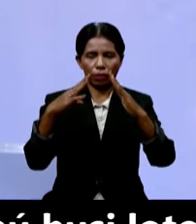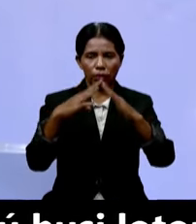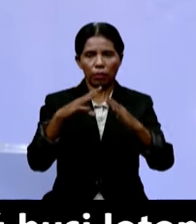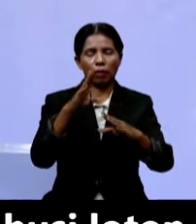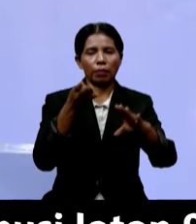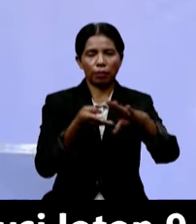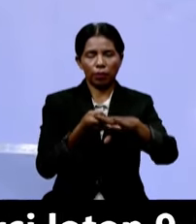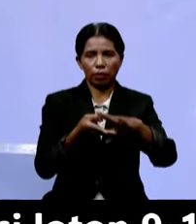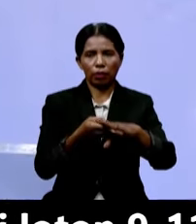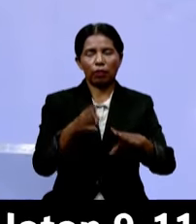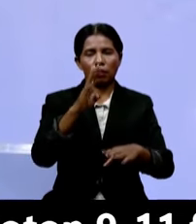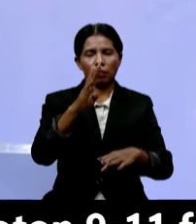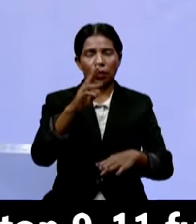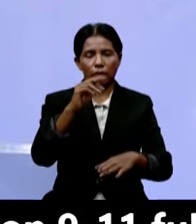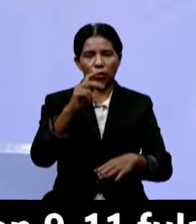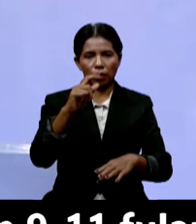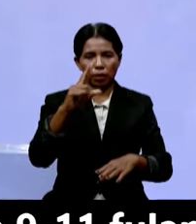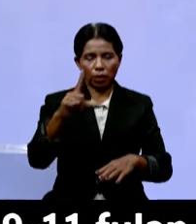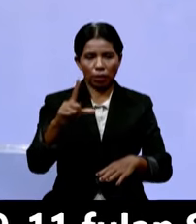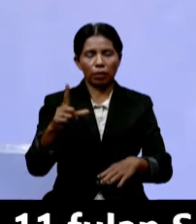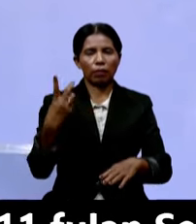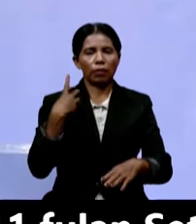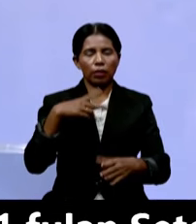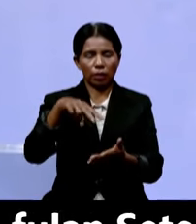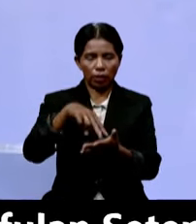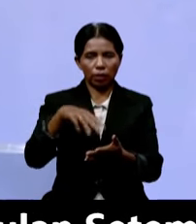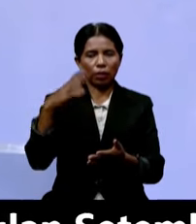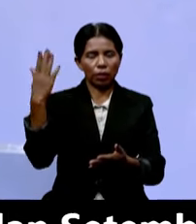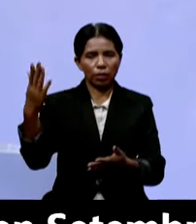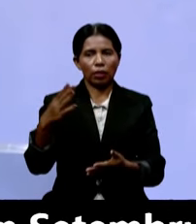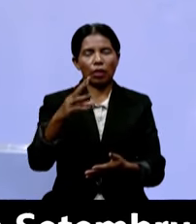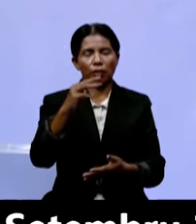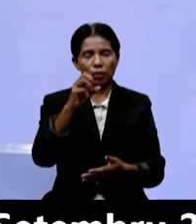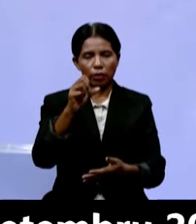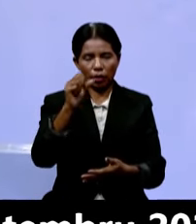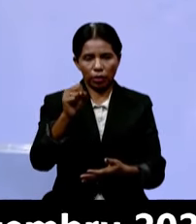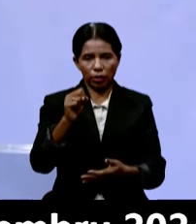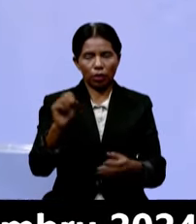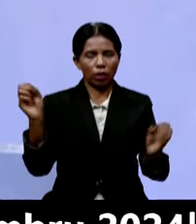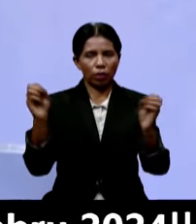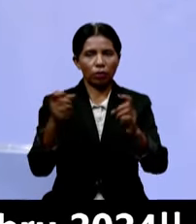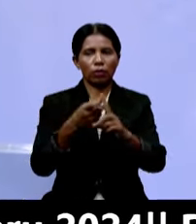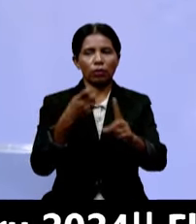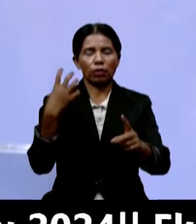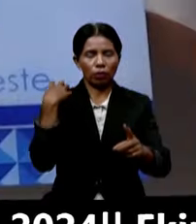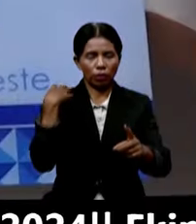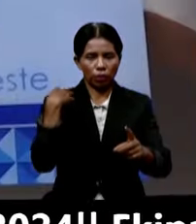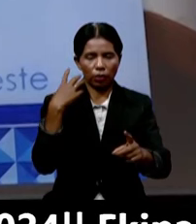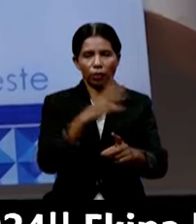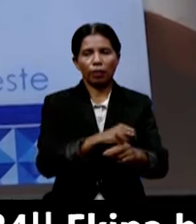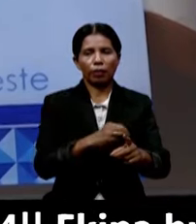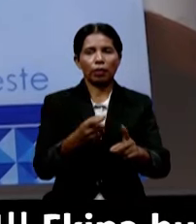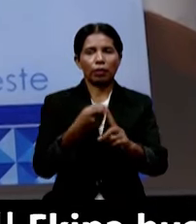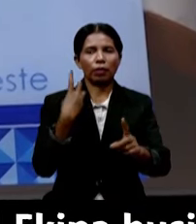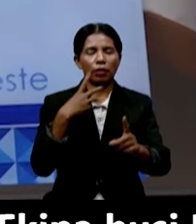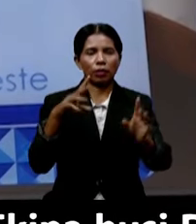BNCTL neve mak ita estabelece INSS e Laos husi ofício back office ka front office ne bema